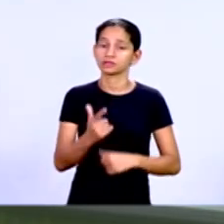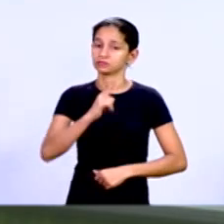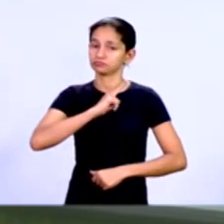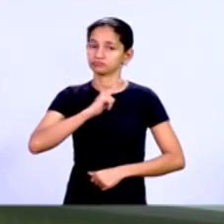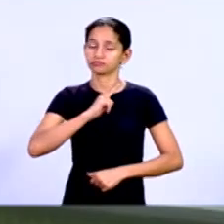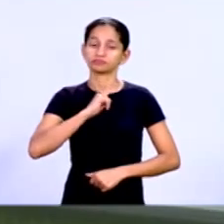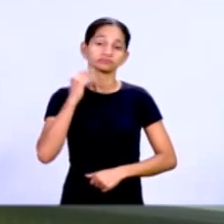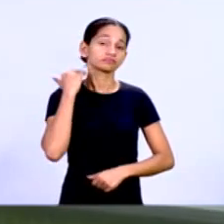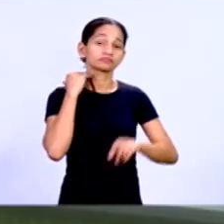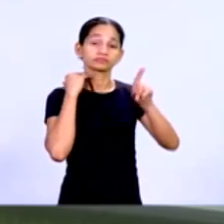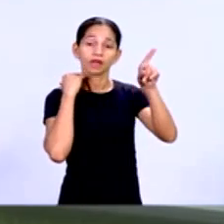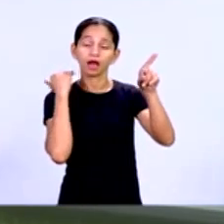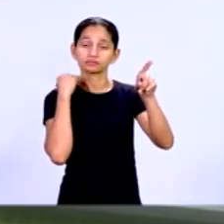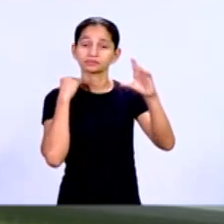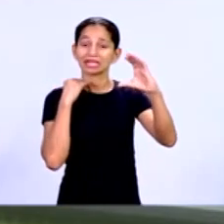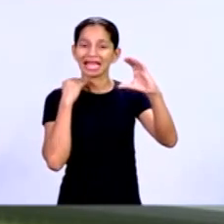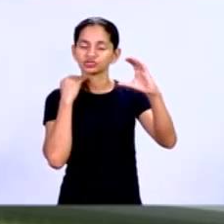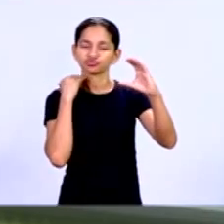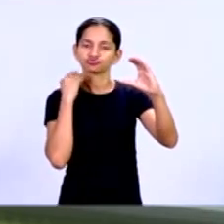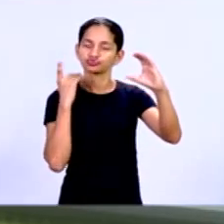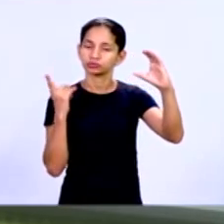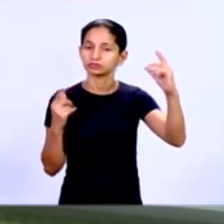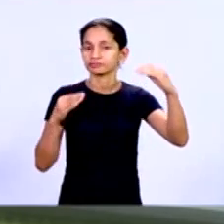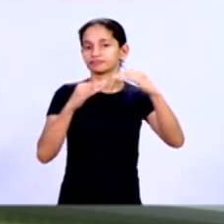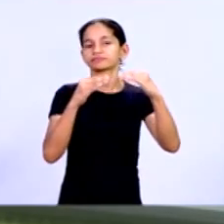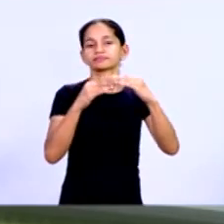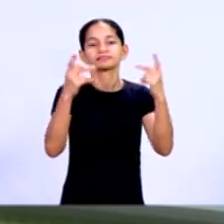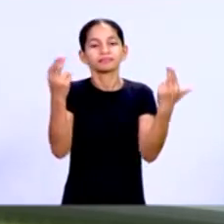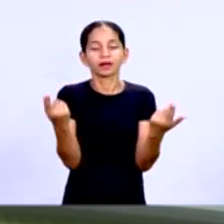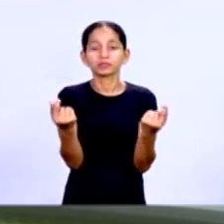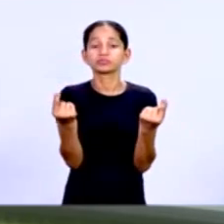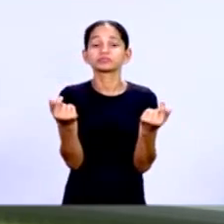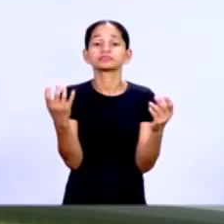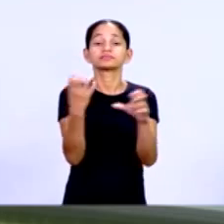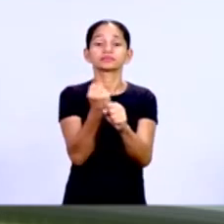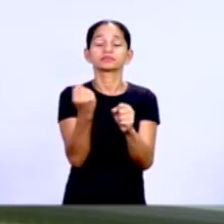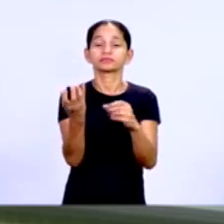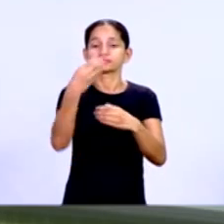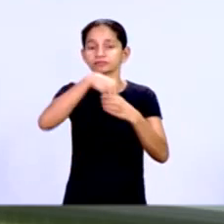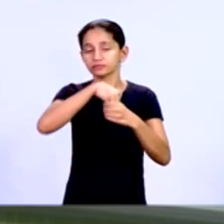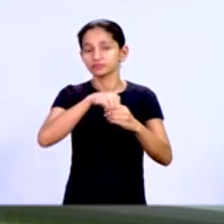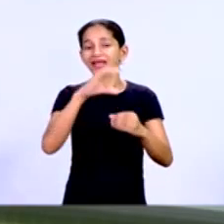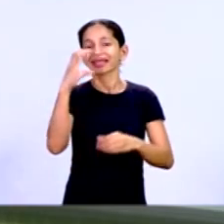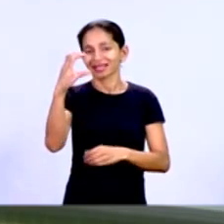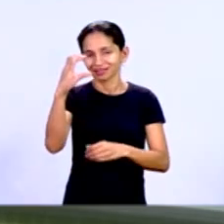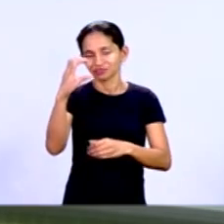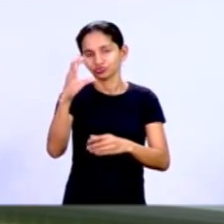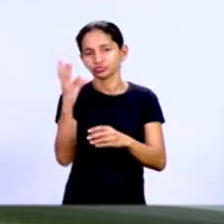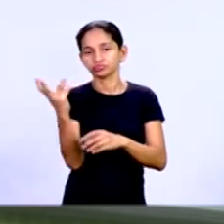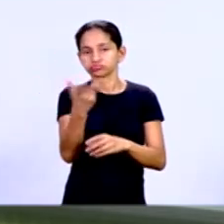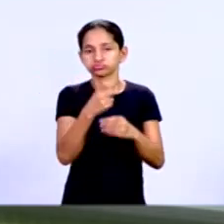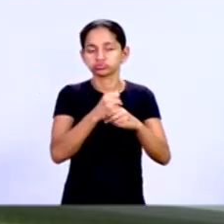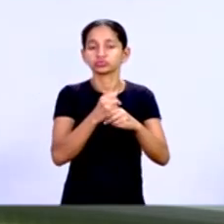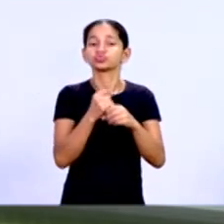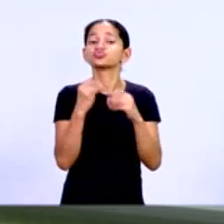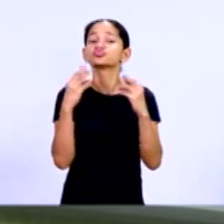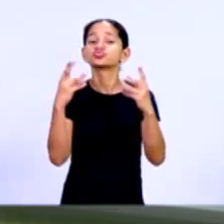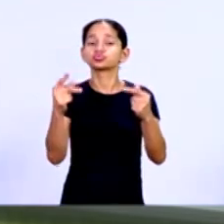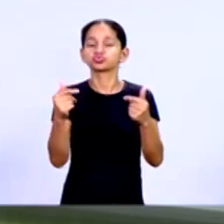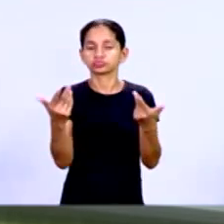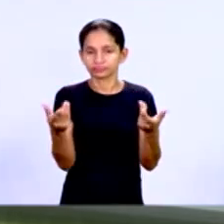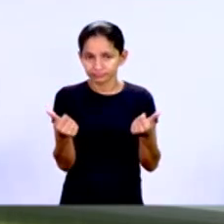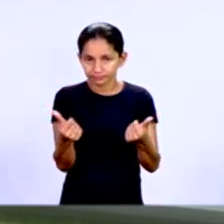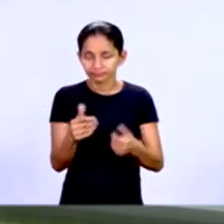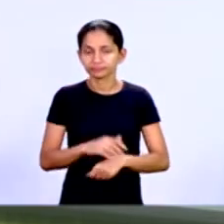escritural. Existe o crédito disponível para você e você utiliza, estando ele depositado nos bancos. Mas vamos em